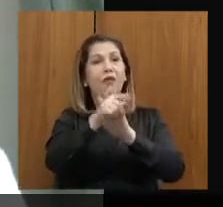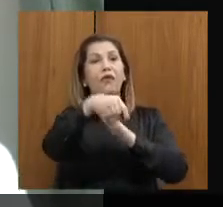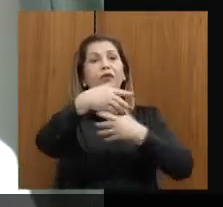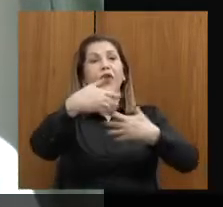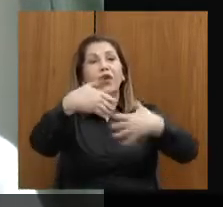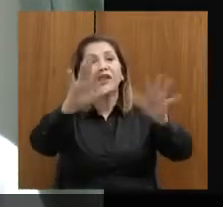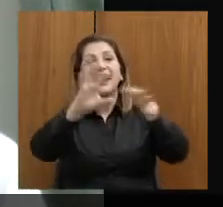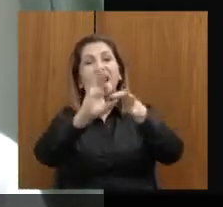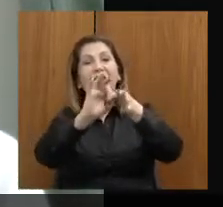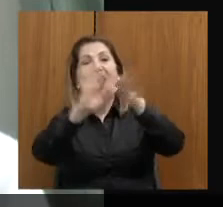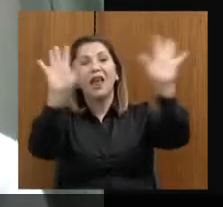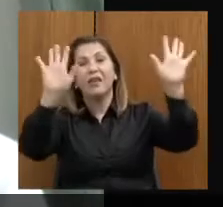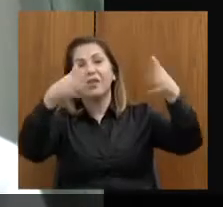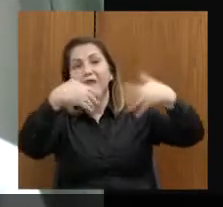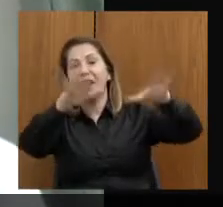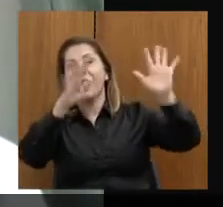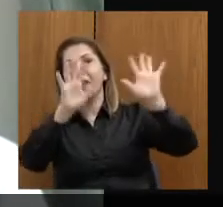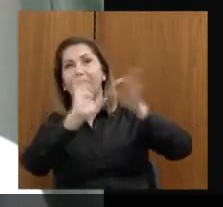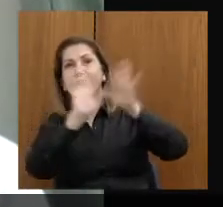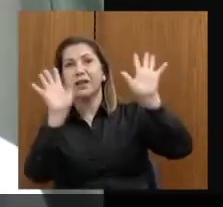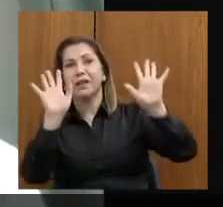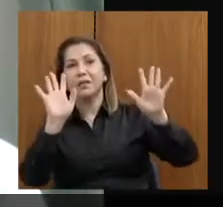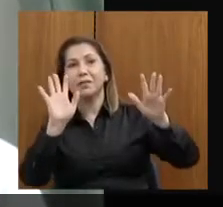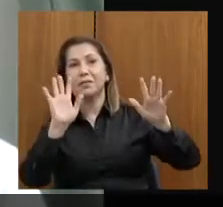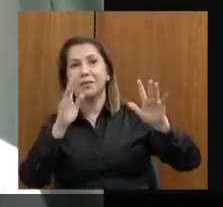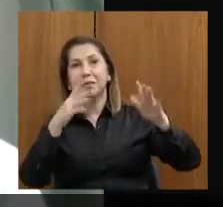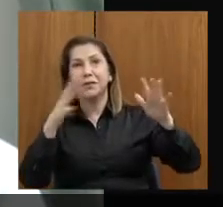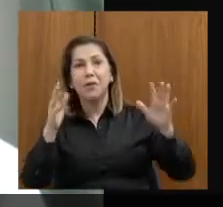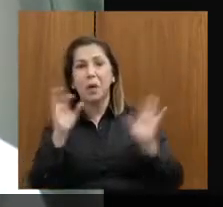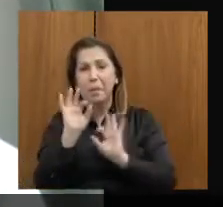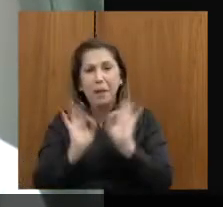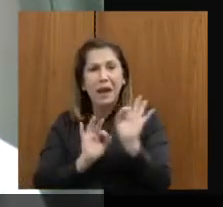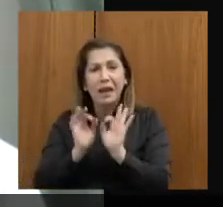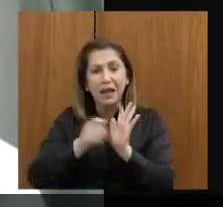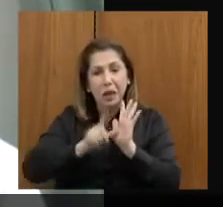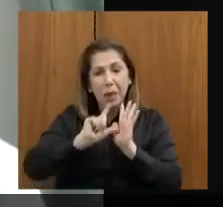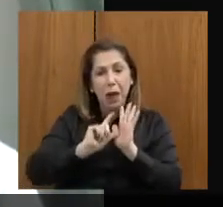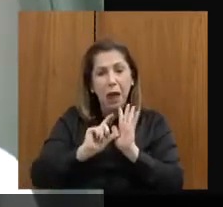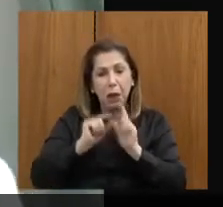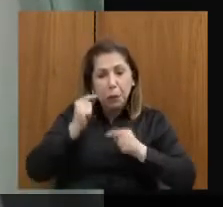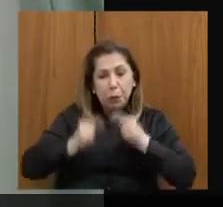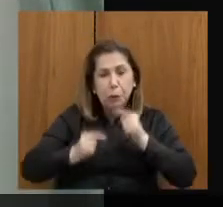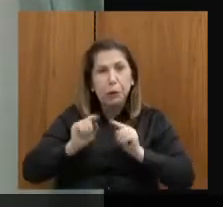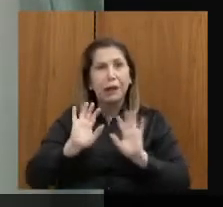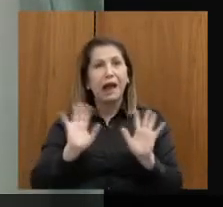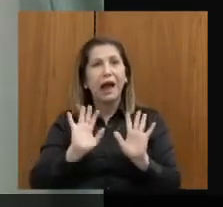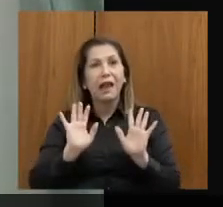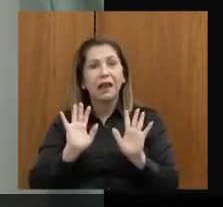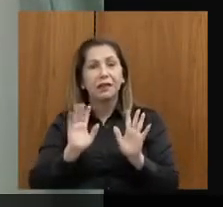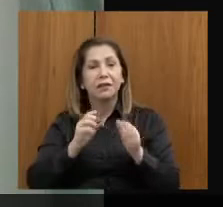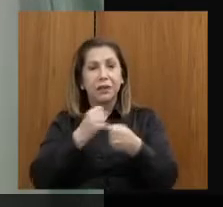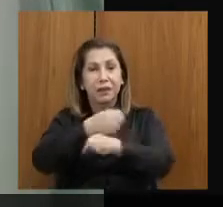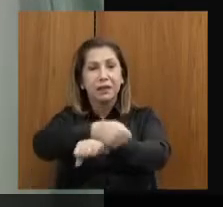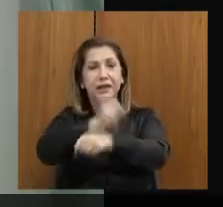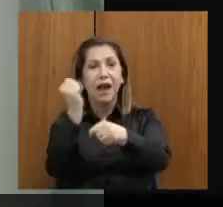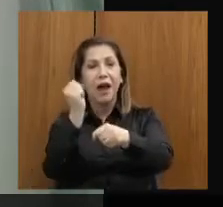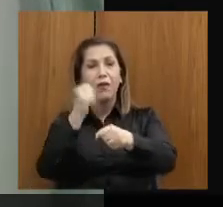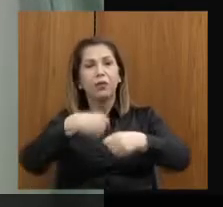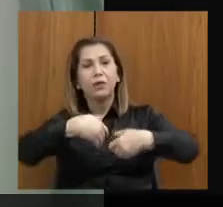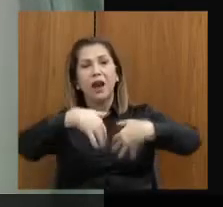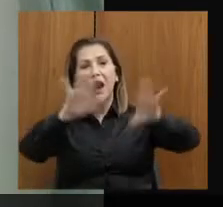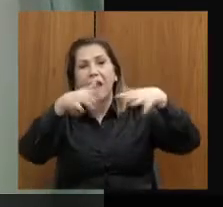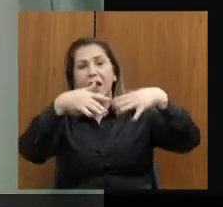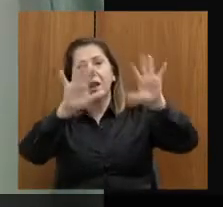Se vira aí sozinho dois passeio o Google de um planejamento porque uma política para uma efetiva inclusão